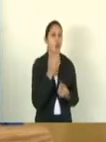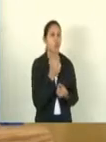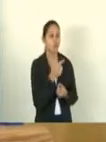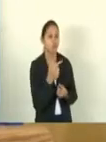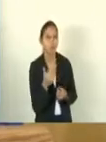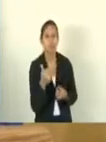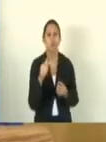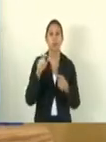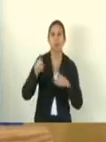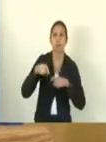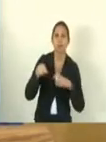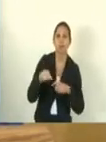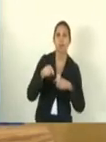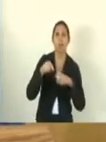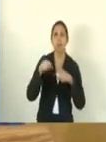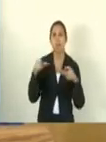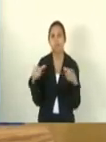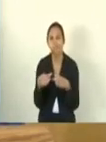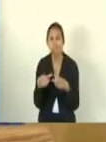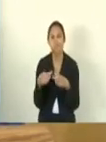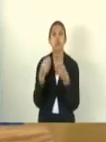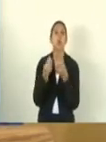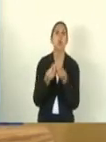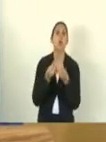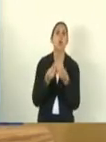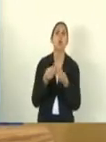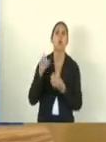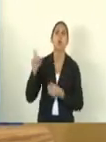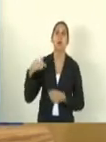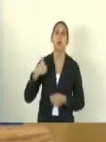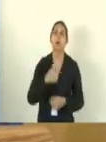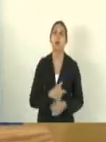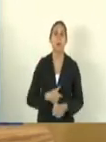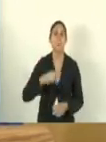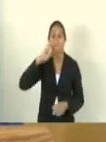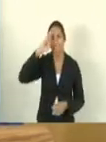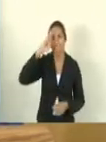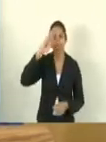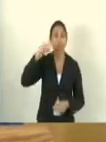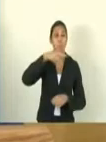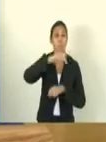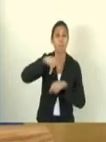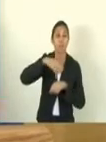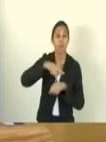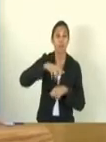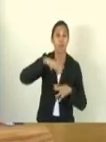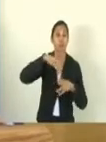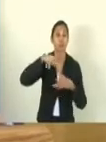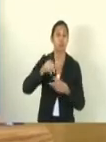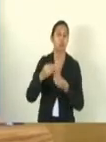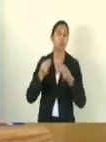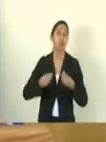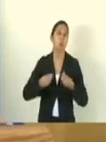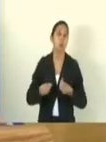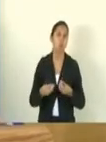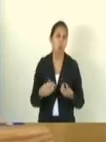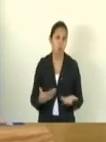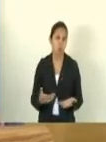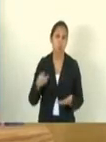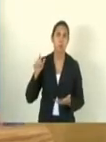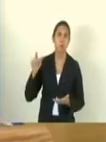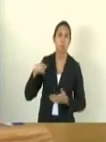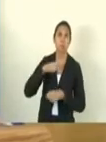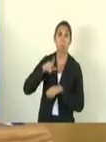terras férteis, como é que o Japão se transformou numa das maiores potências do mundo e dos países mais